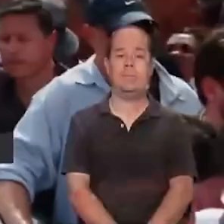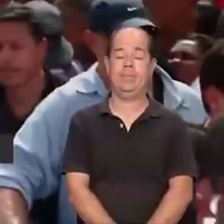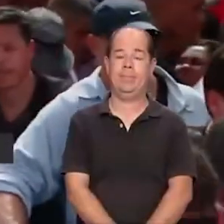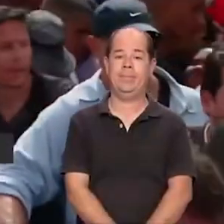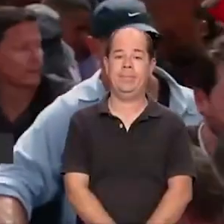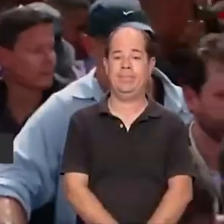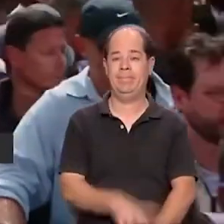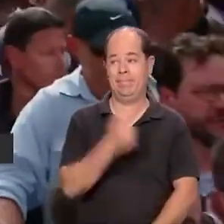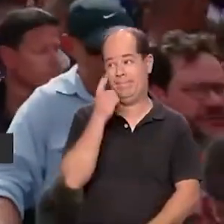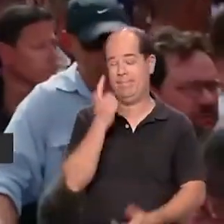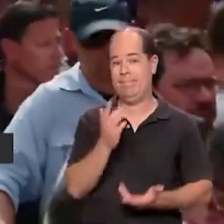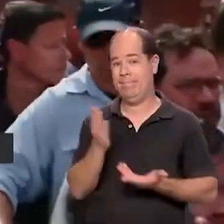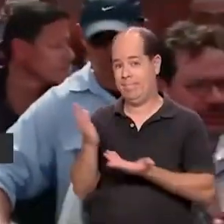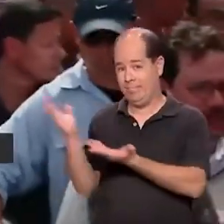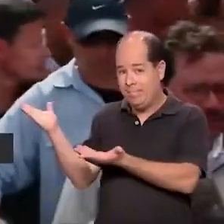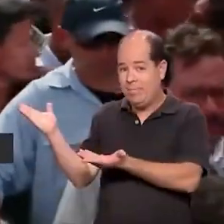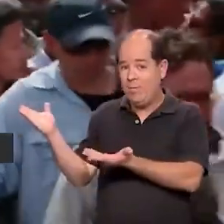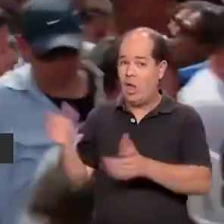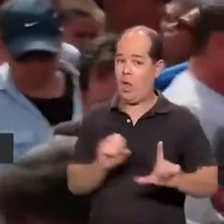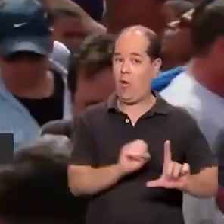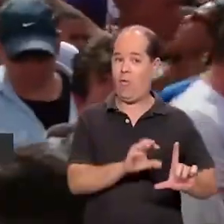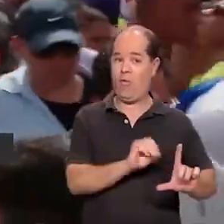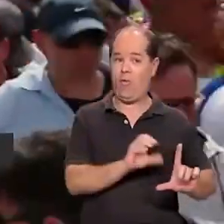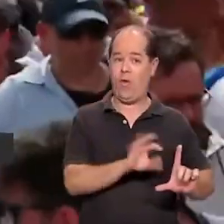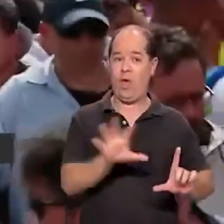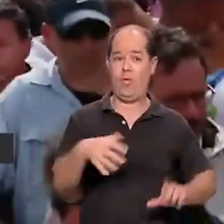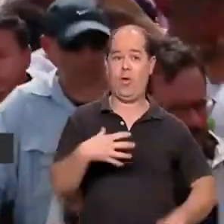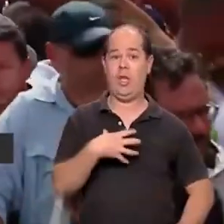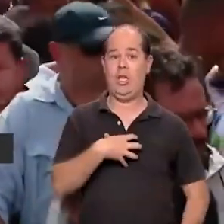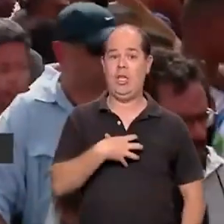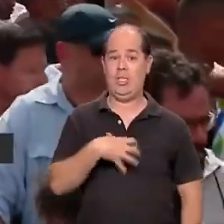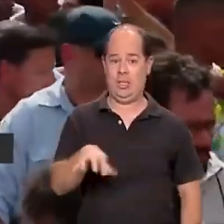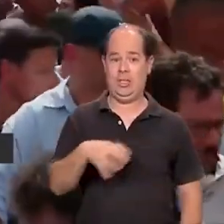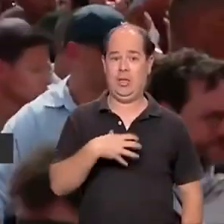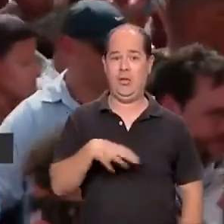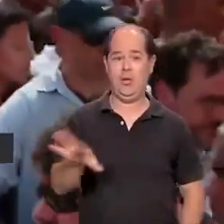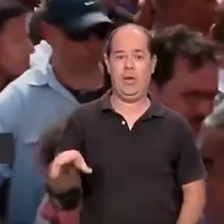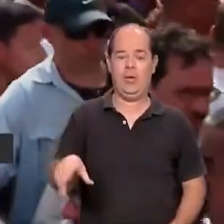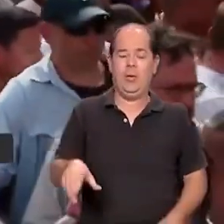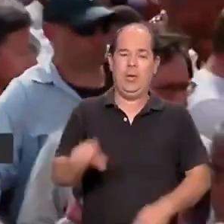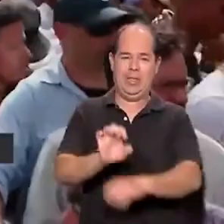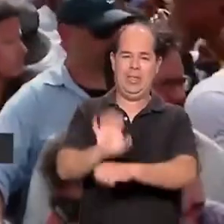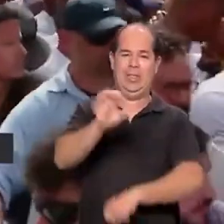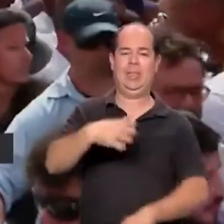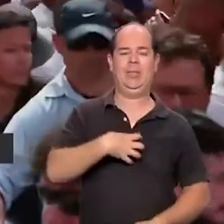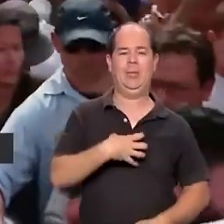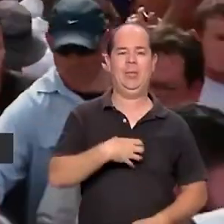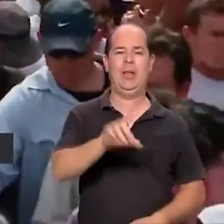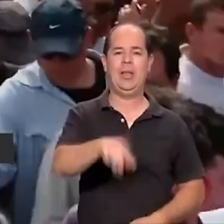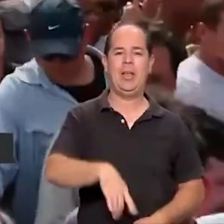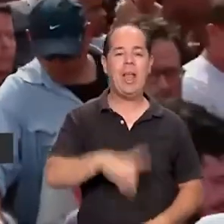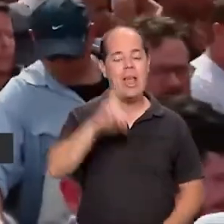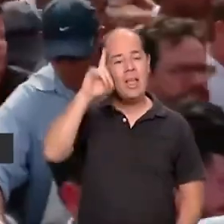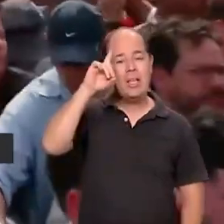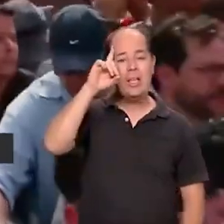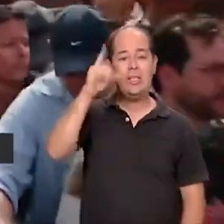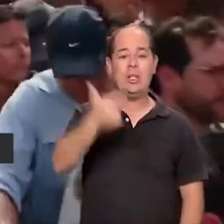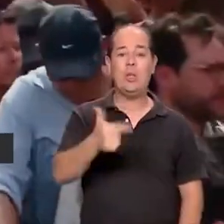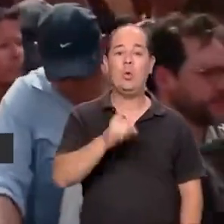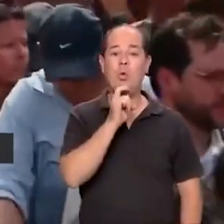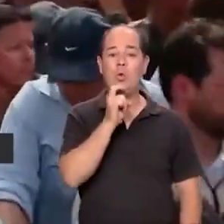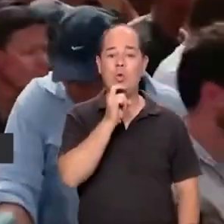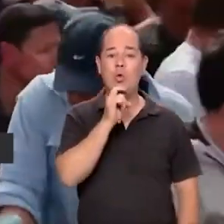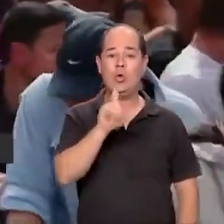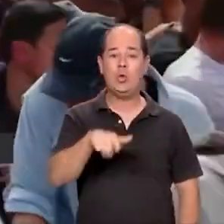Você acompanha imagens ao vivo de Salvador, na Bahia, a grande celebração do 2 de julho,